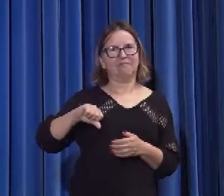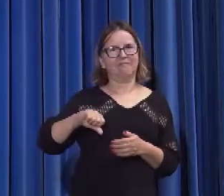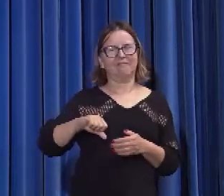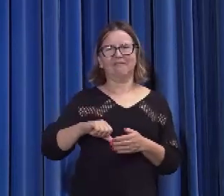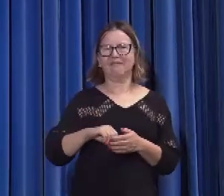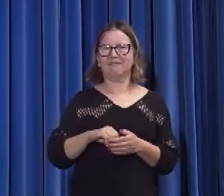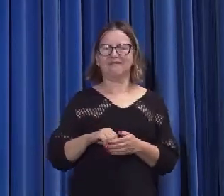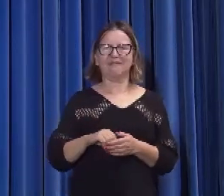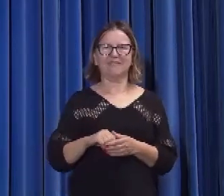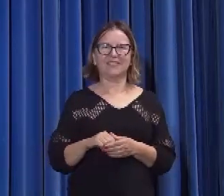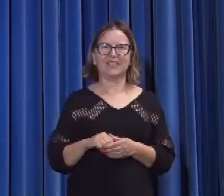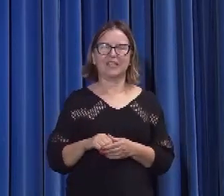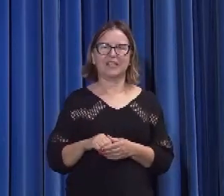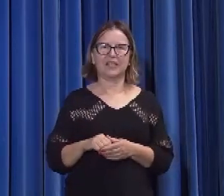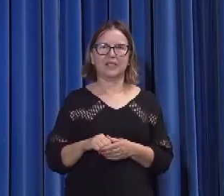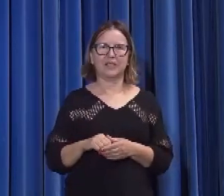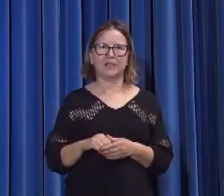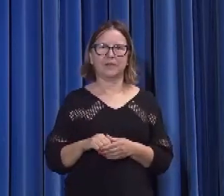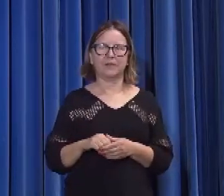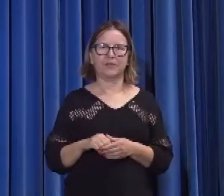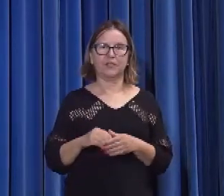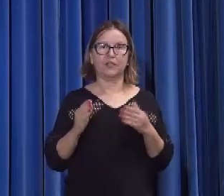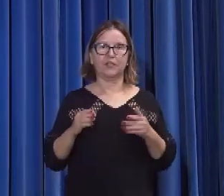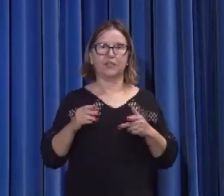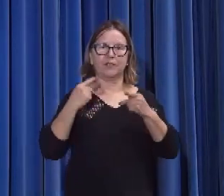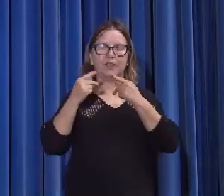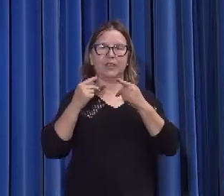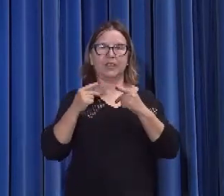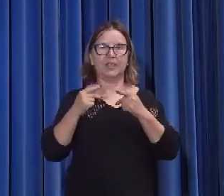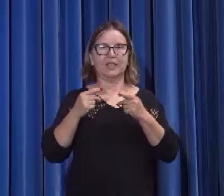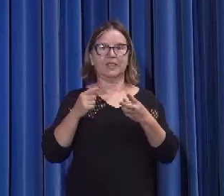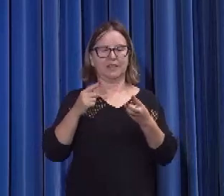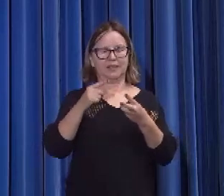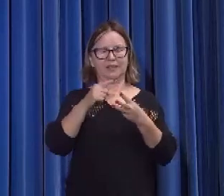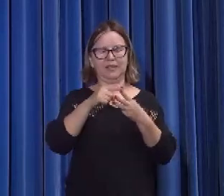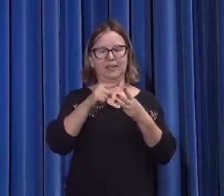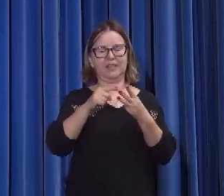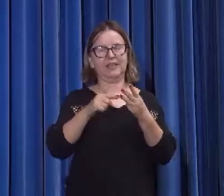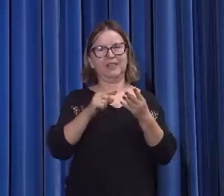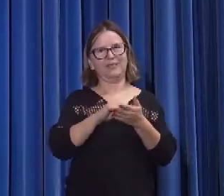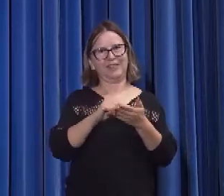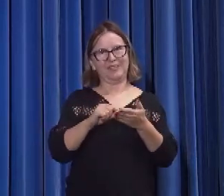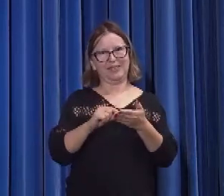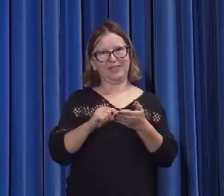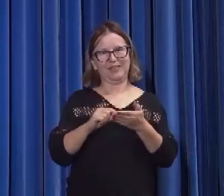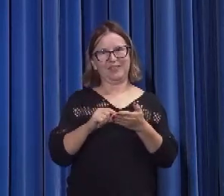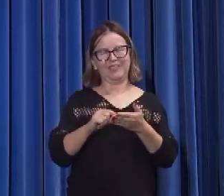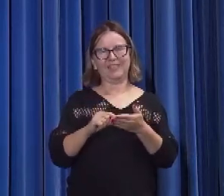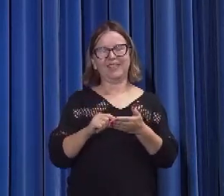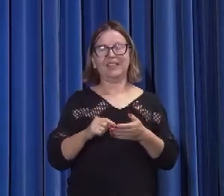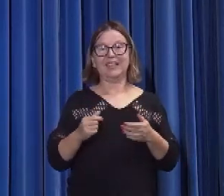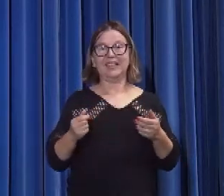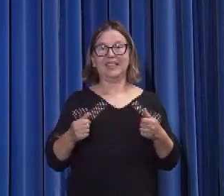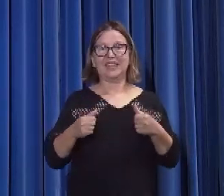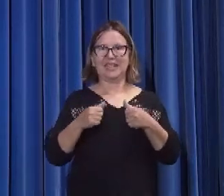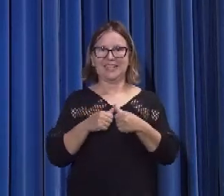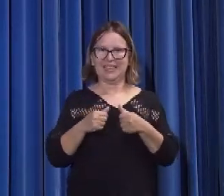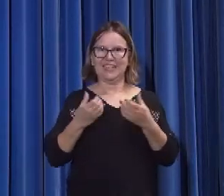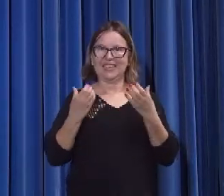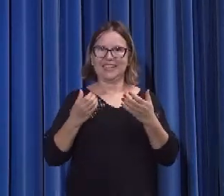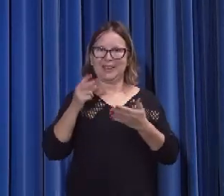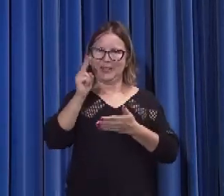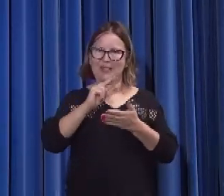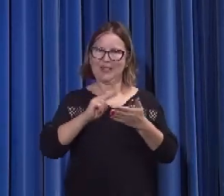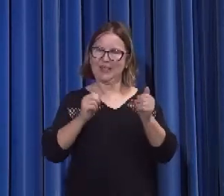e aqui eu citei 3 versículos, mas esses eu gostaria de ler com vocês. Então vamos ler